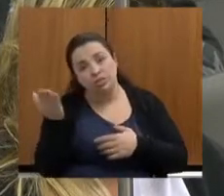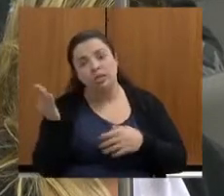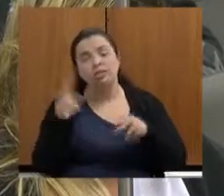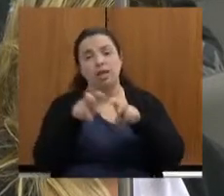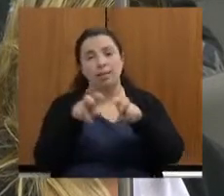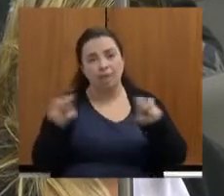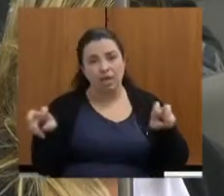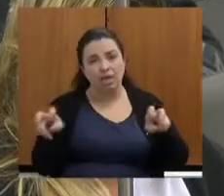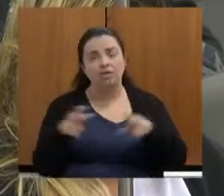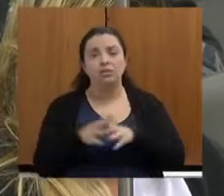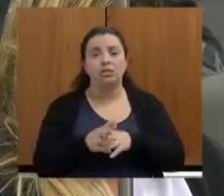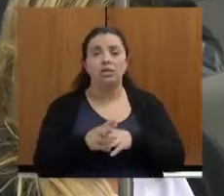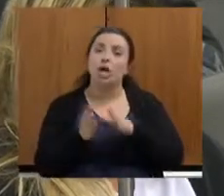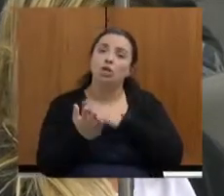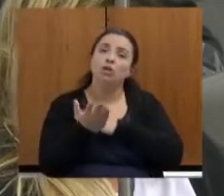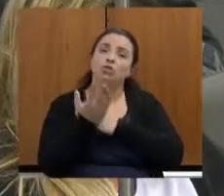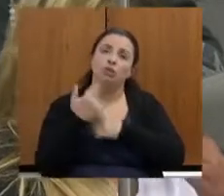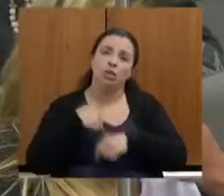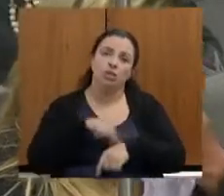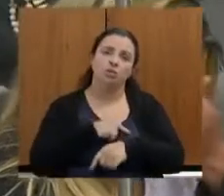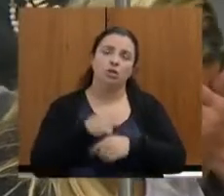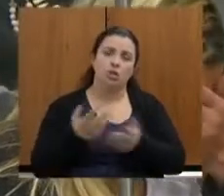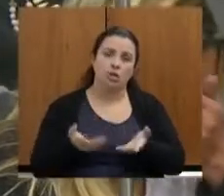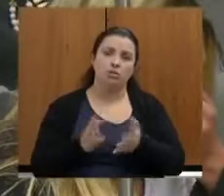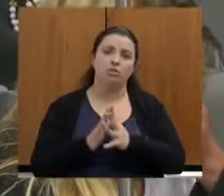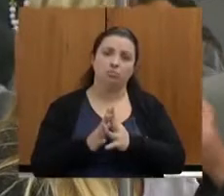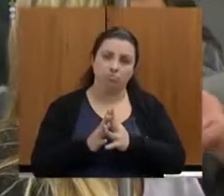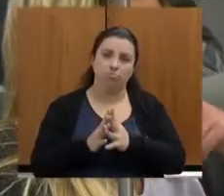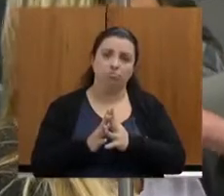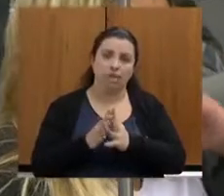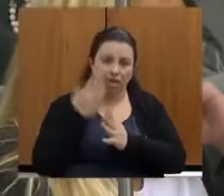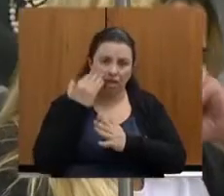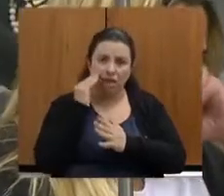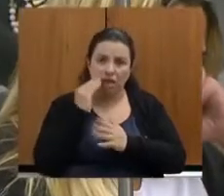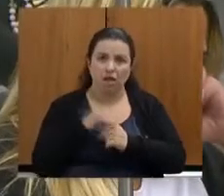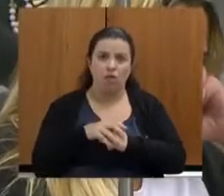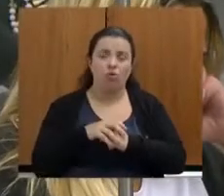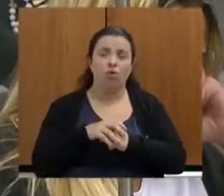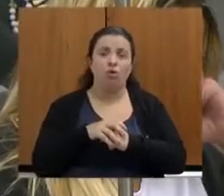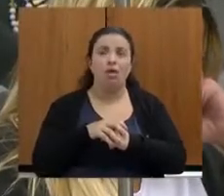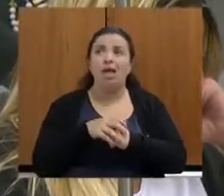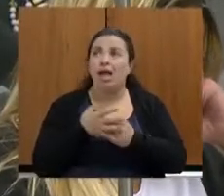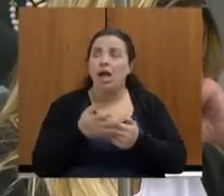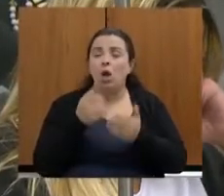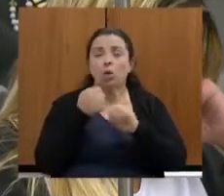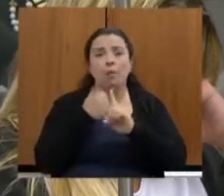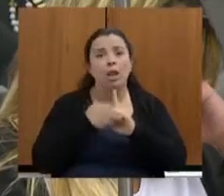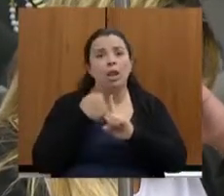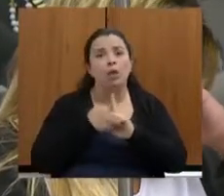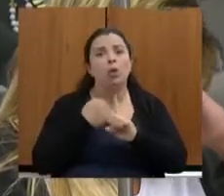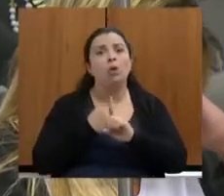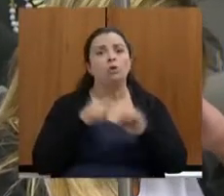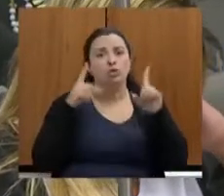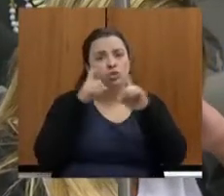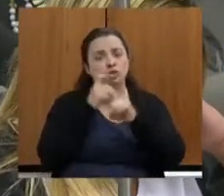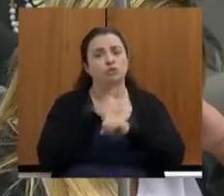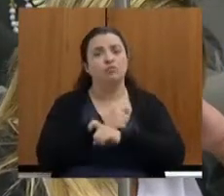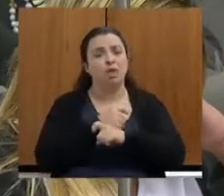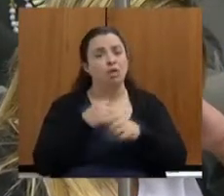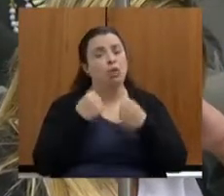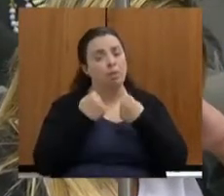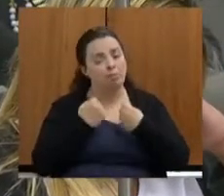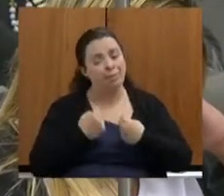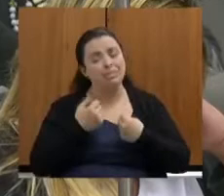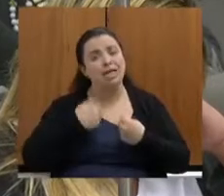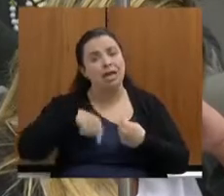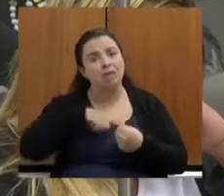mesa ajudasse a gente entendeu porque é uma luta muito difícil lutar muito grande para nós